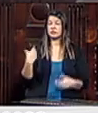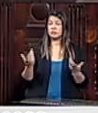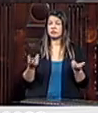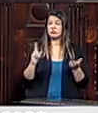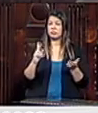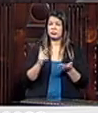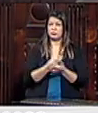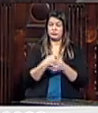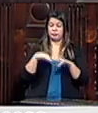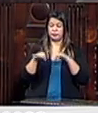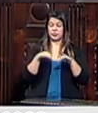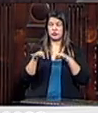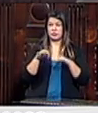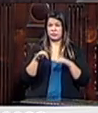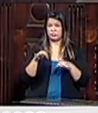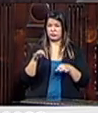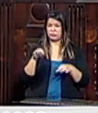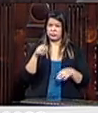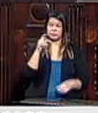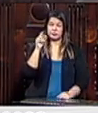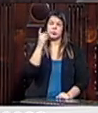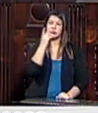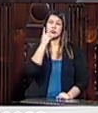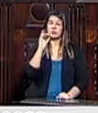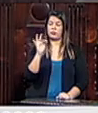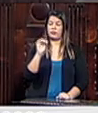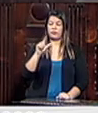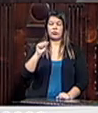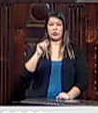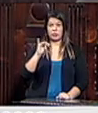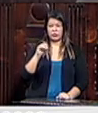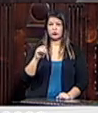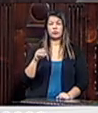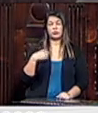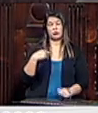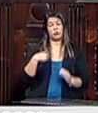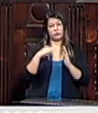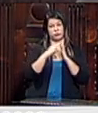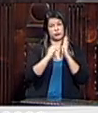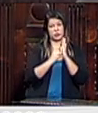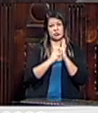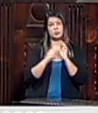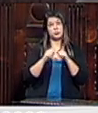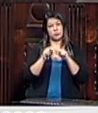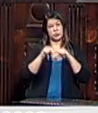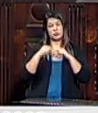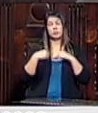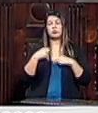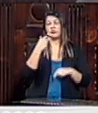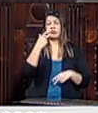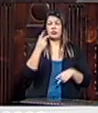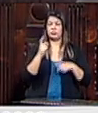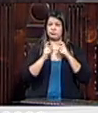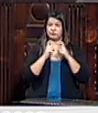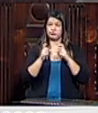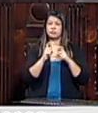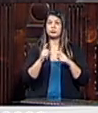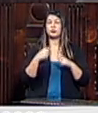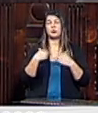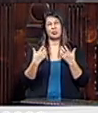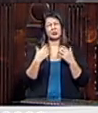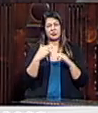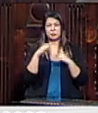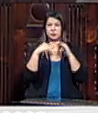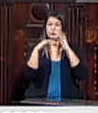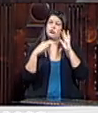deputado Bolsonaro, eu fiz uma emenda, por isso estou aqui discutindo, que pretende, de certo modo, aprimorar um pouco